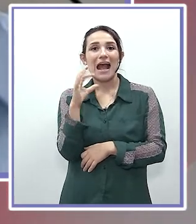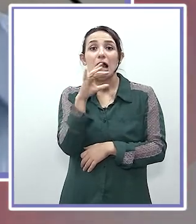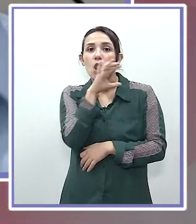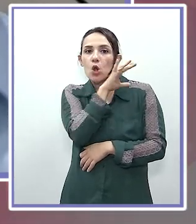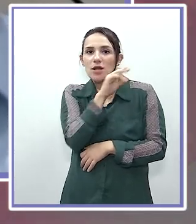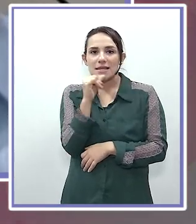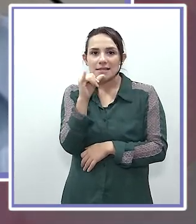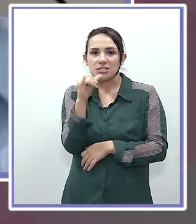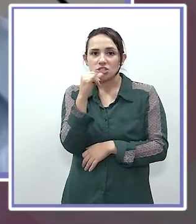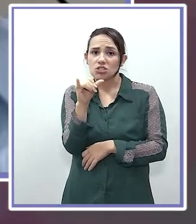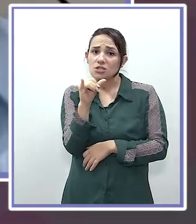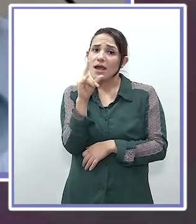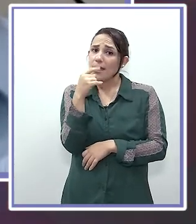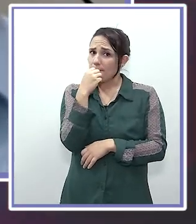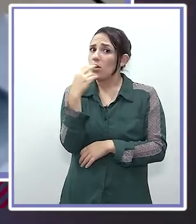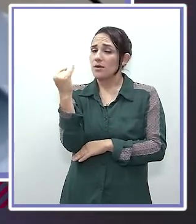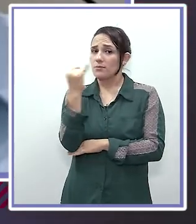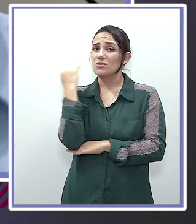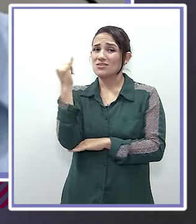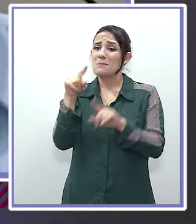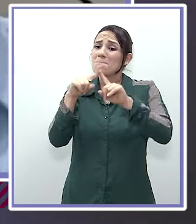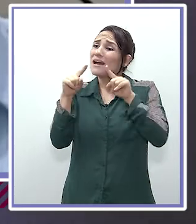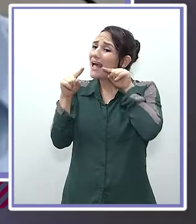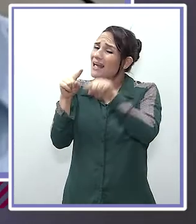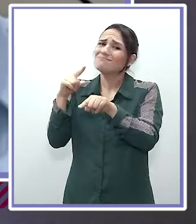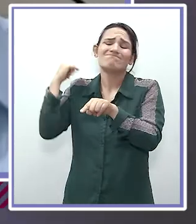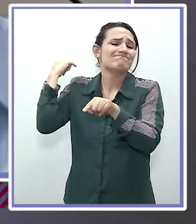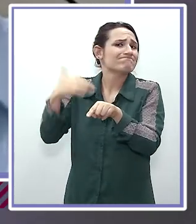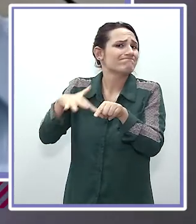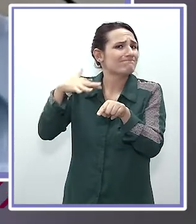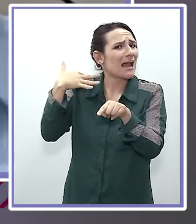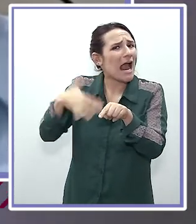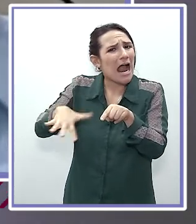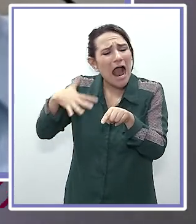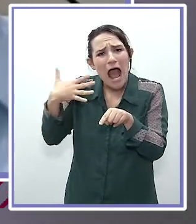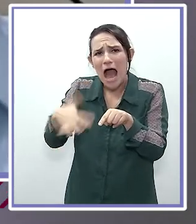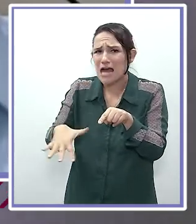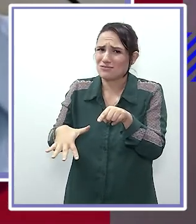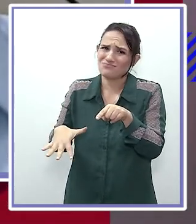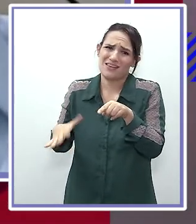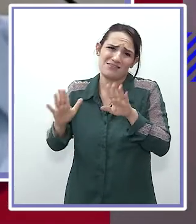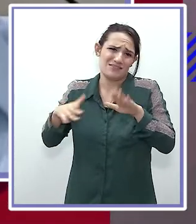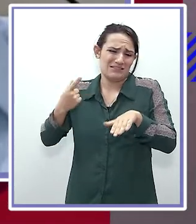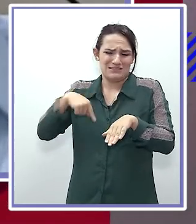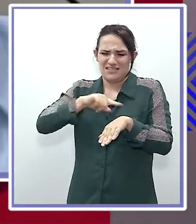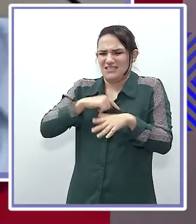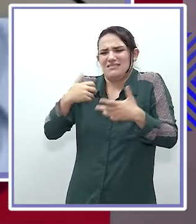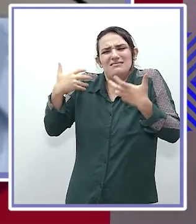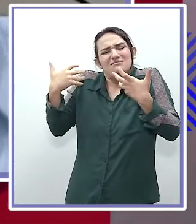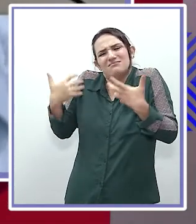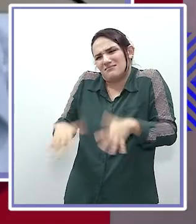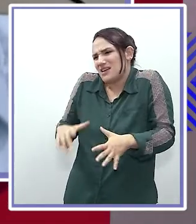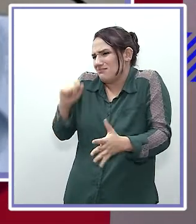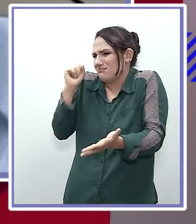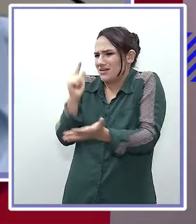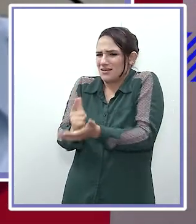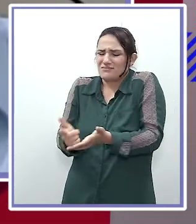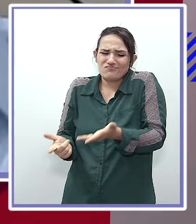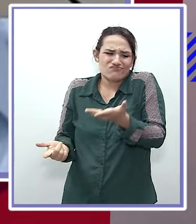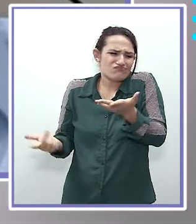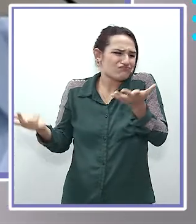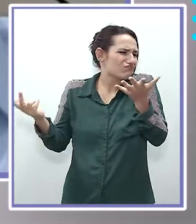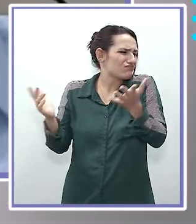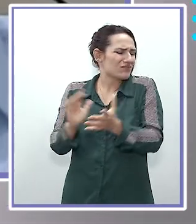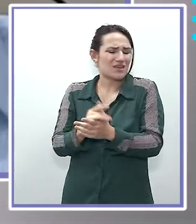esse suporte. O que acontece é que o custo delas é muito caro e nós, infelizmente, não queremos pagar esse custo porque nós estamos acostumados